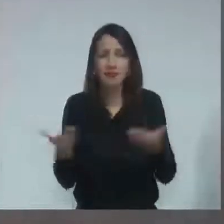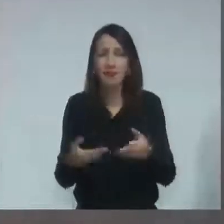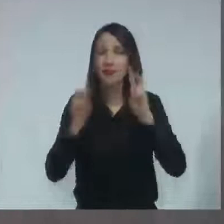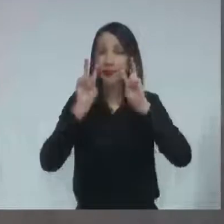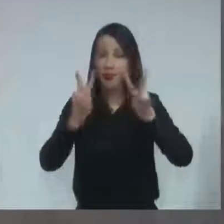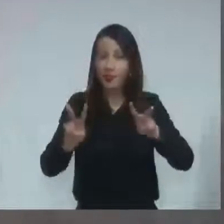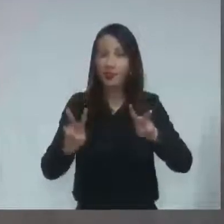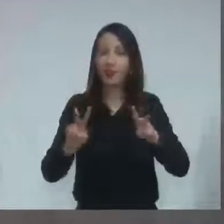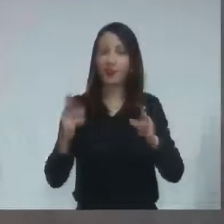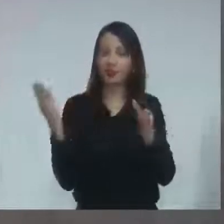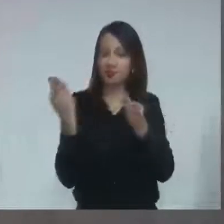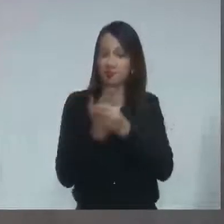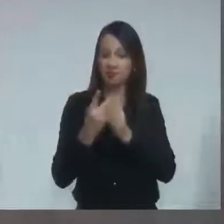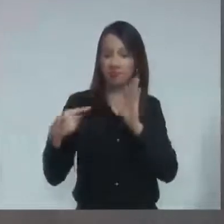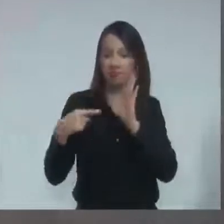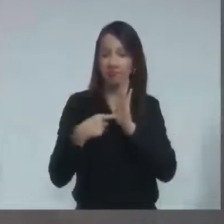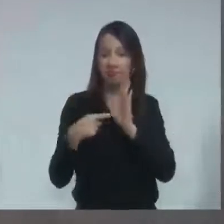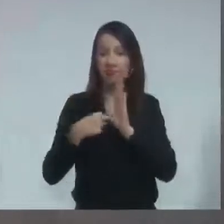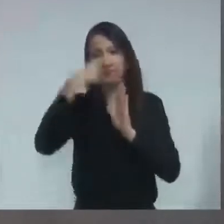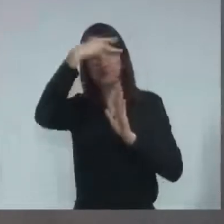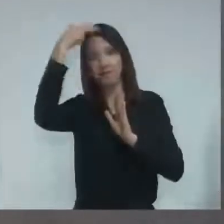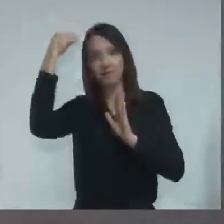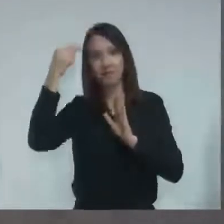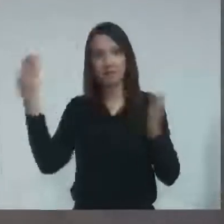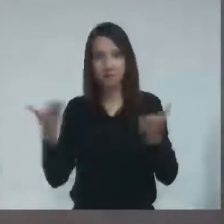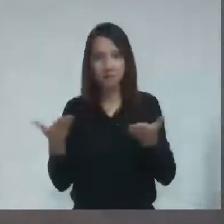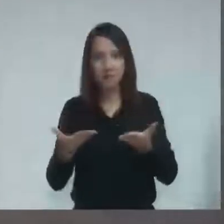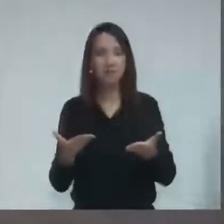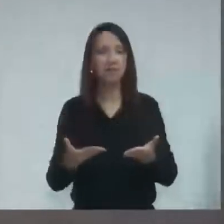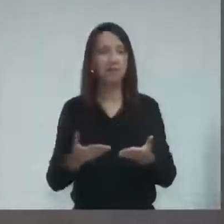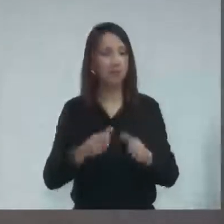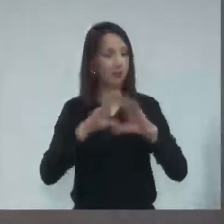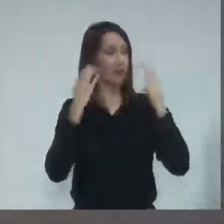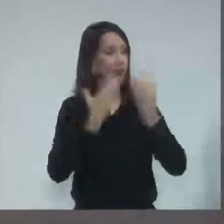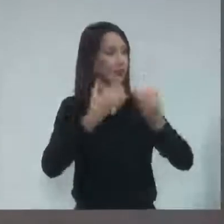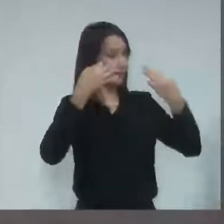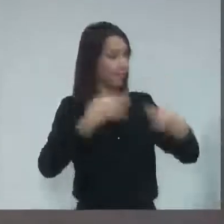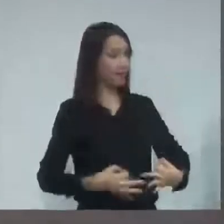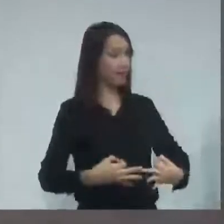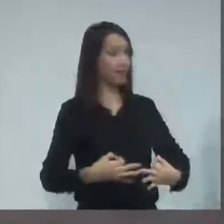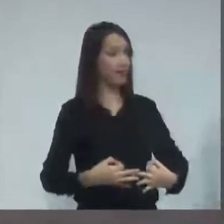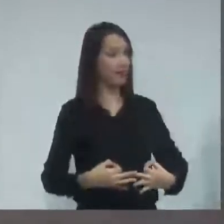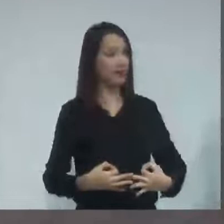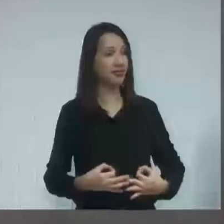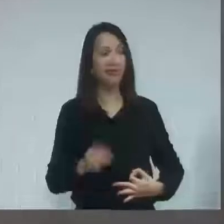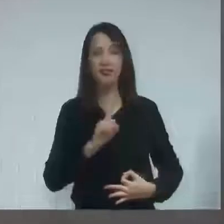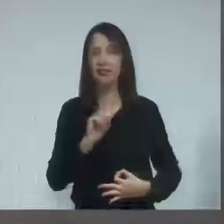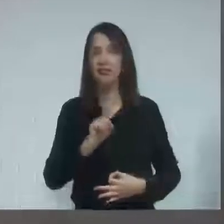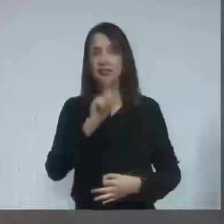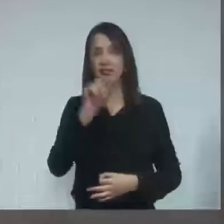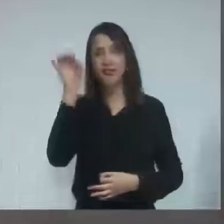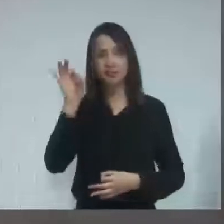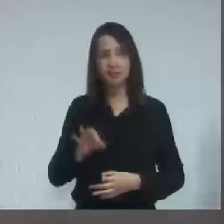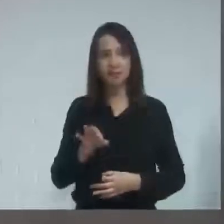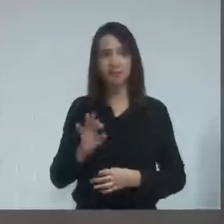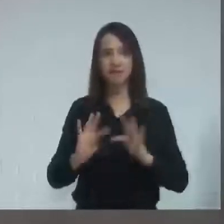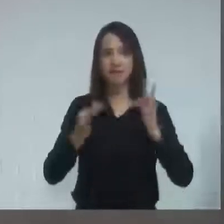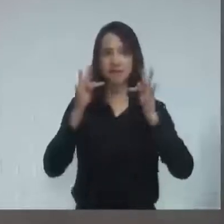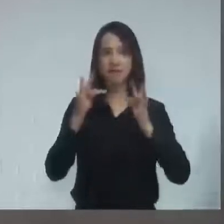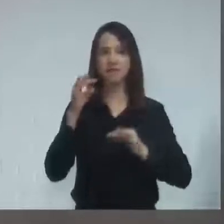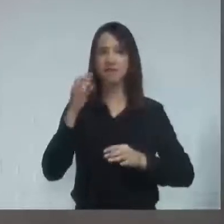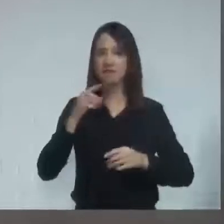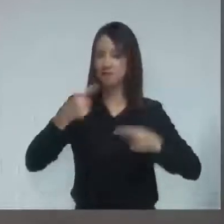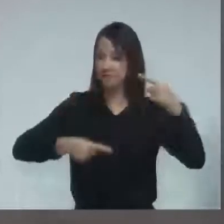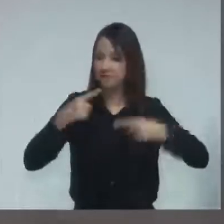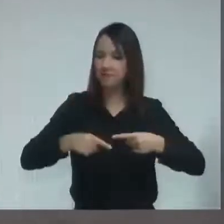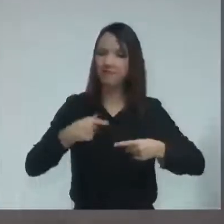olhemos para esse processo no seu todo. A Câmara, gente, também para ser justo, fará um julgamento que não é 100% técnico, é técnico e político. E quero